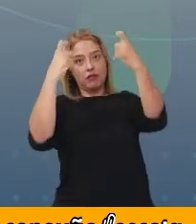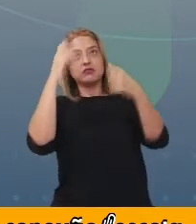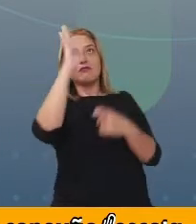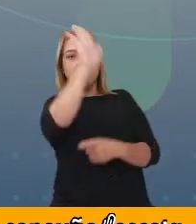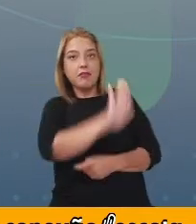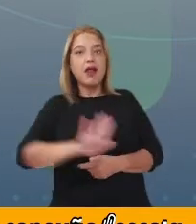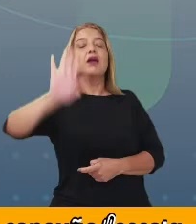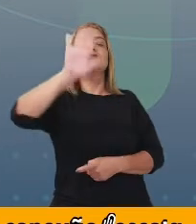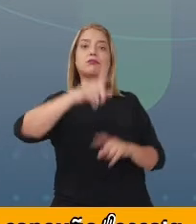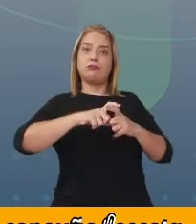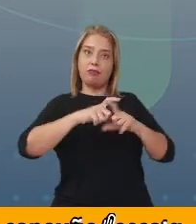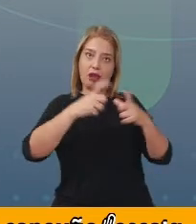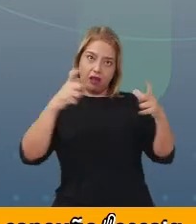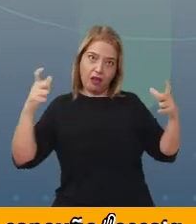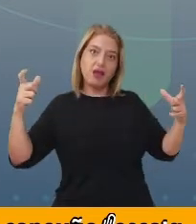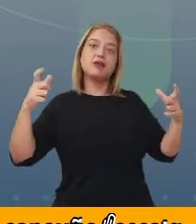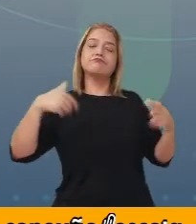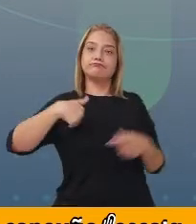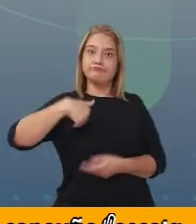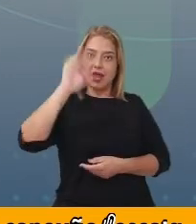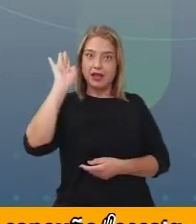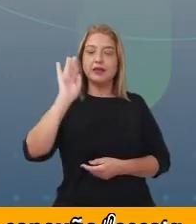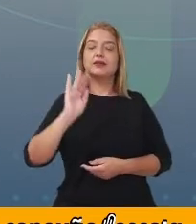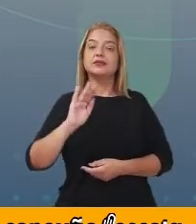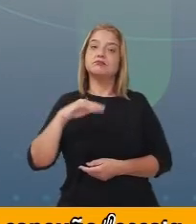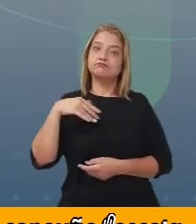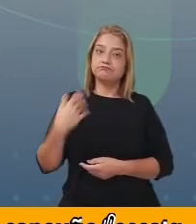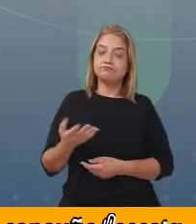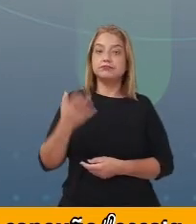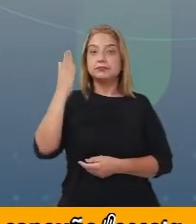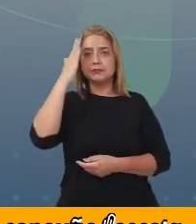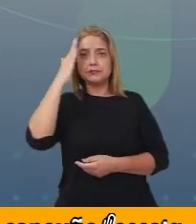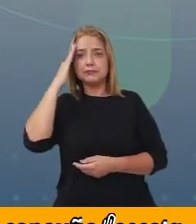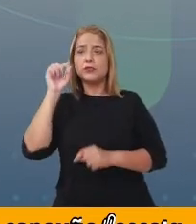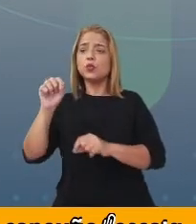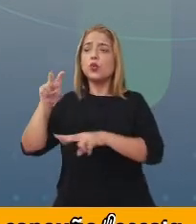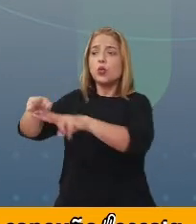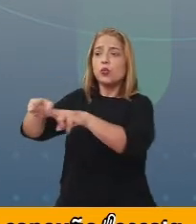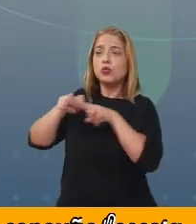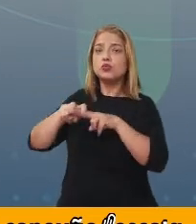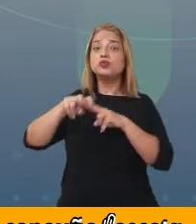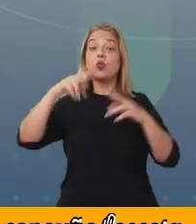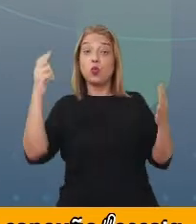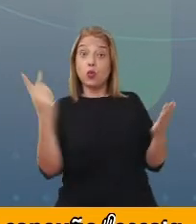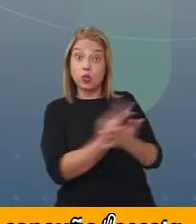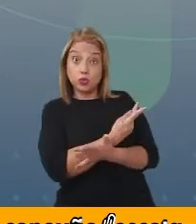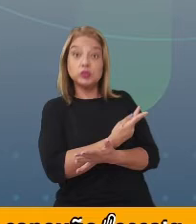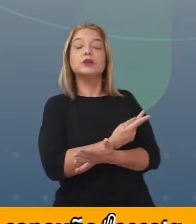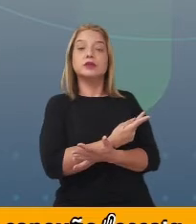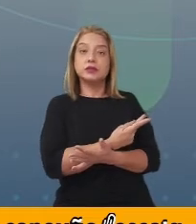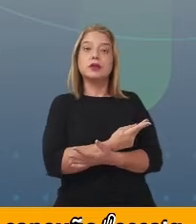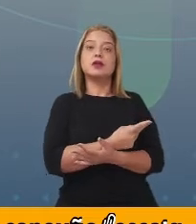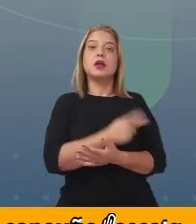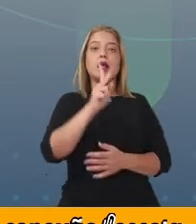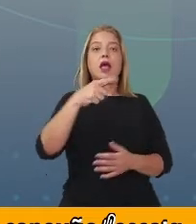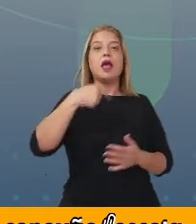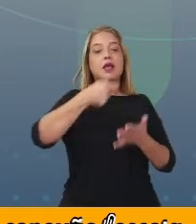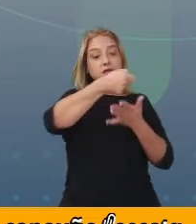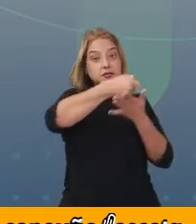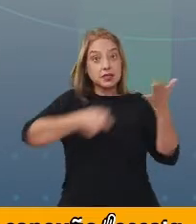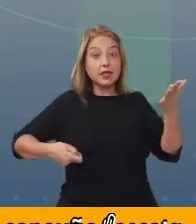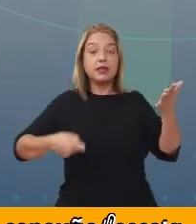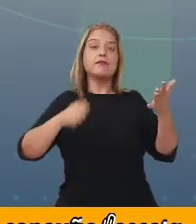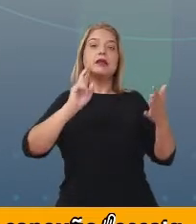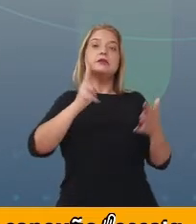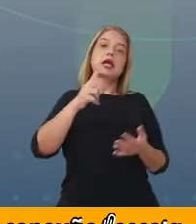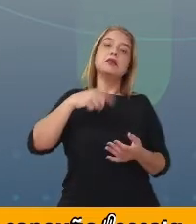crescido. Então, quando nós falamos de causa e consequência, e vamos escrever, nem sempre a causa aparece